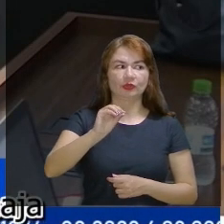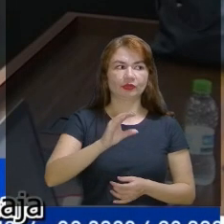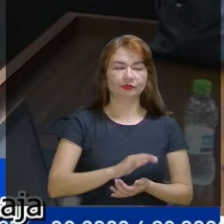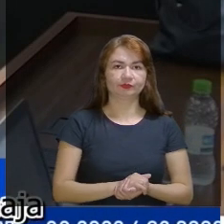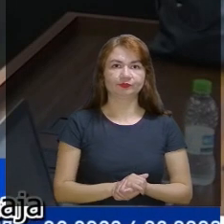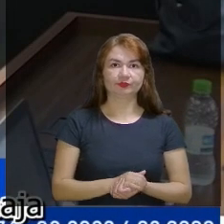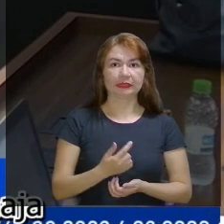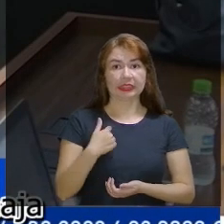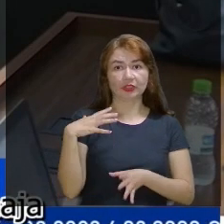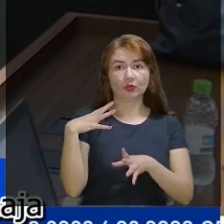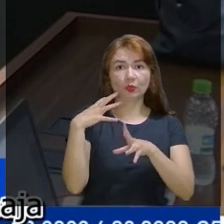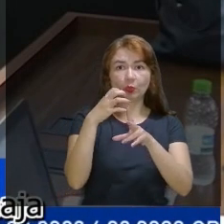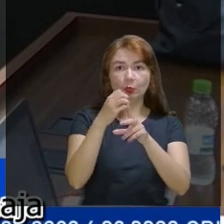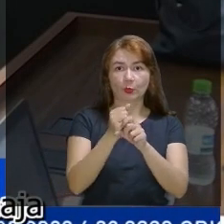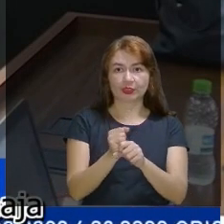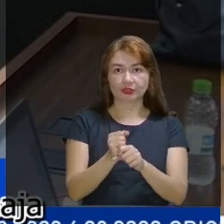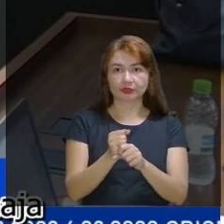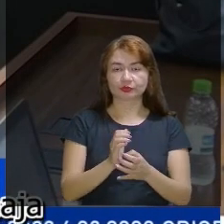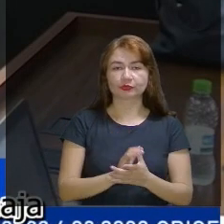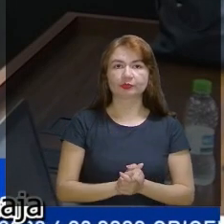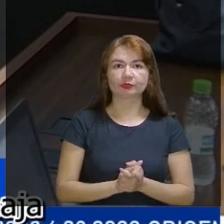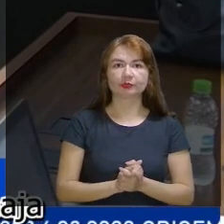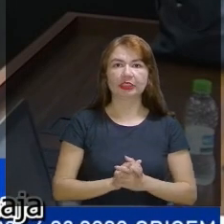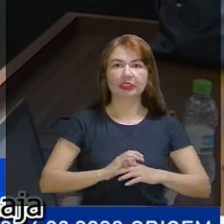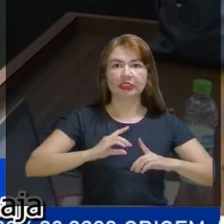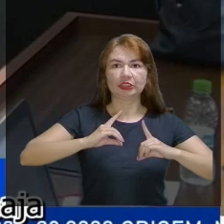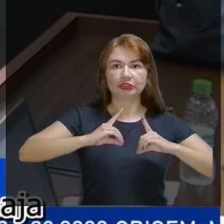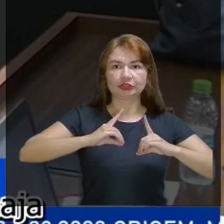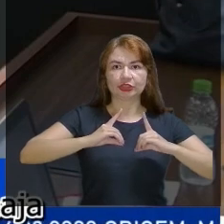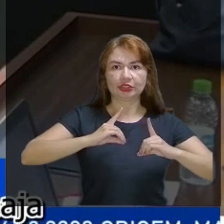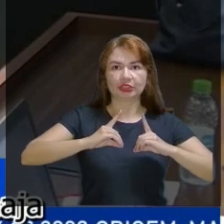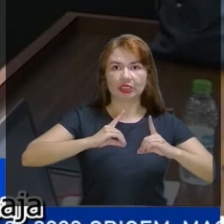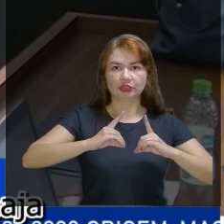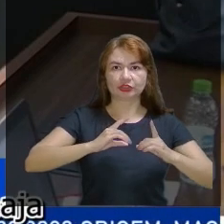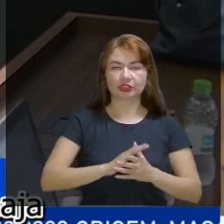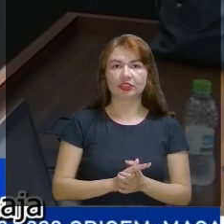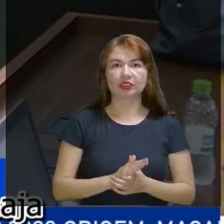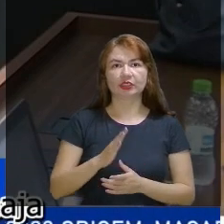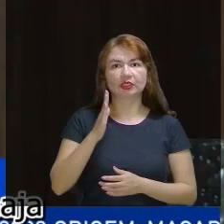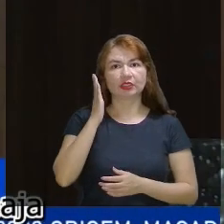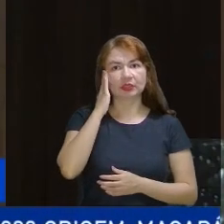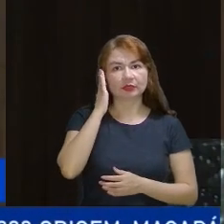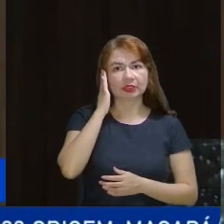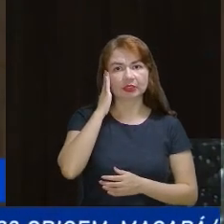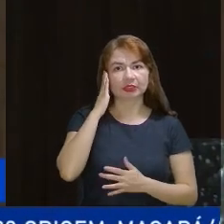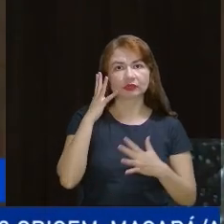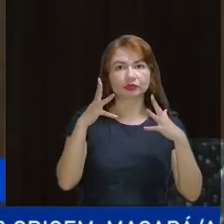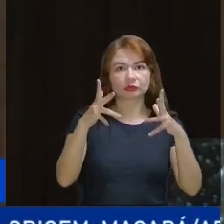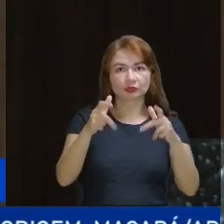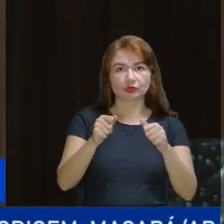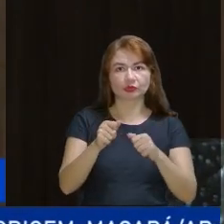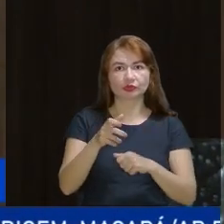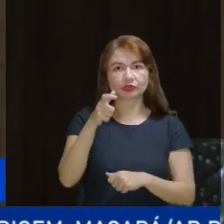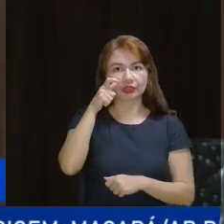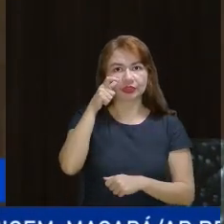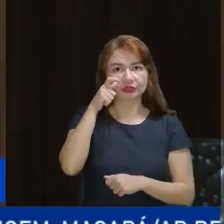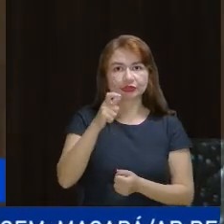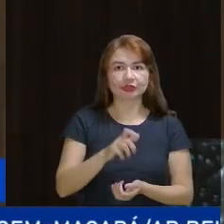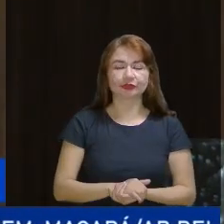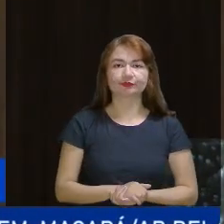Vou resumir de uma forma didática, para que haja compreensão de todo mundo que está presente.